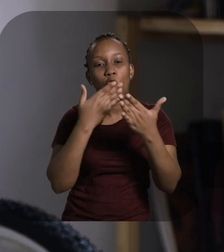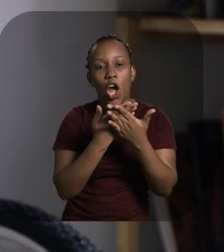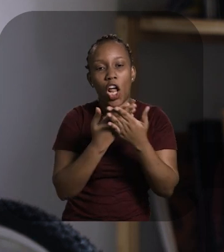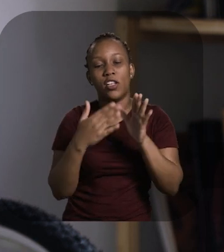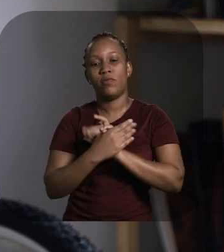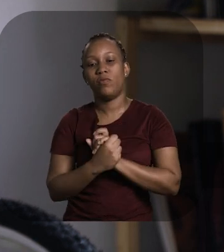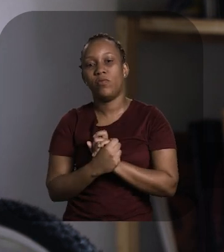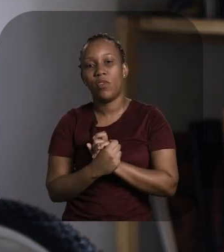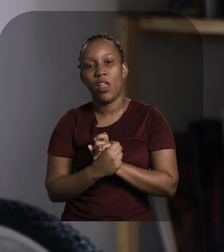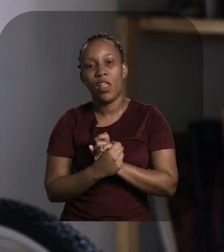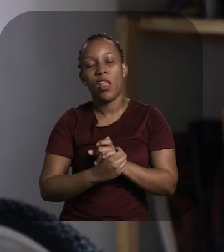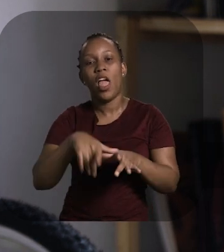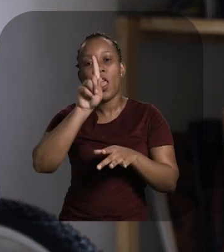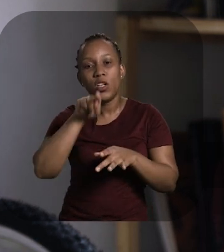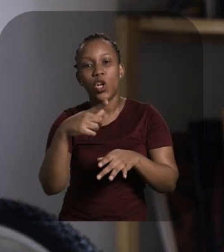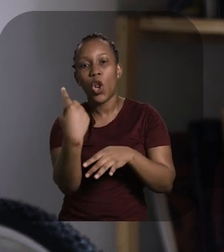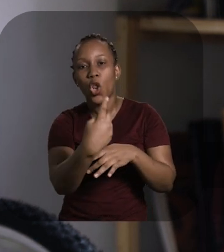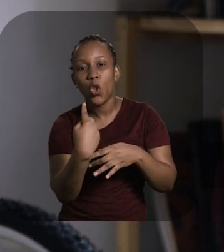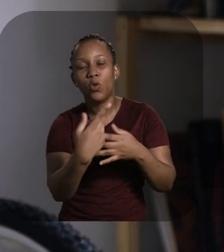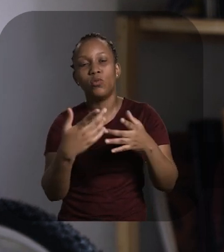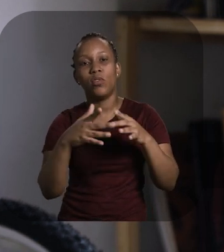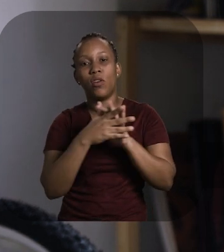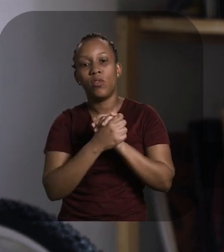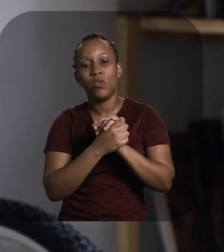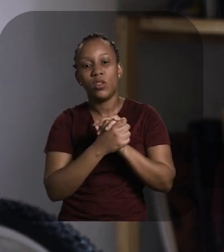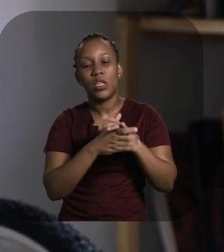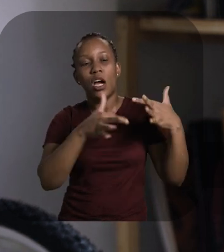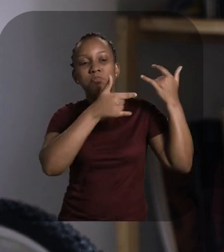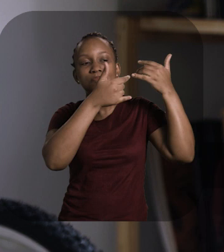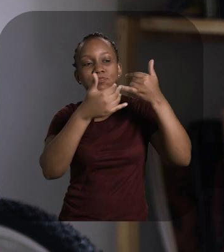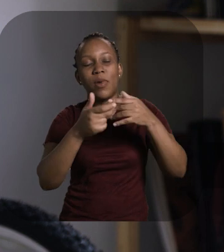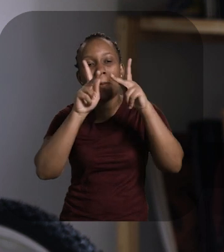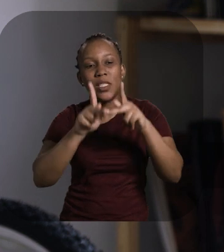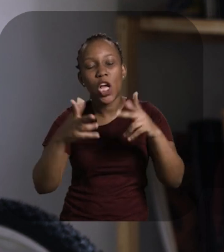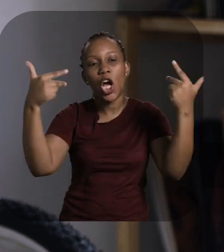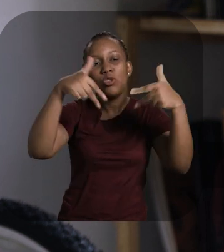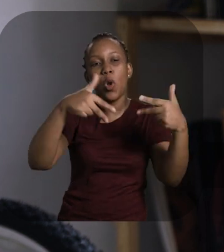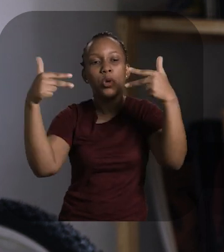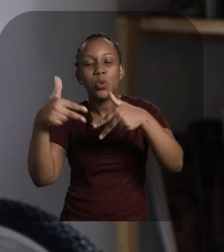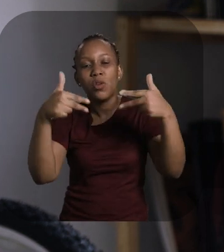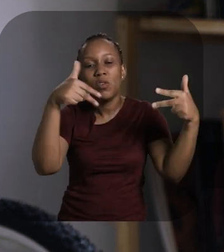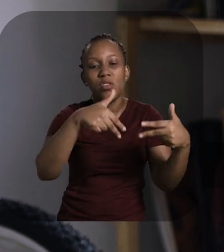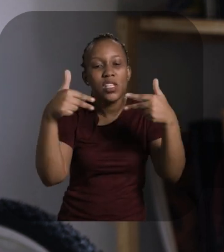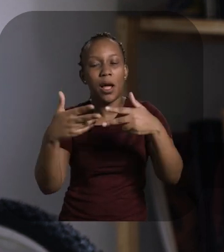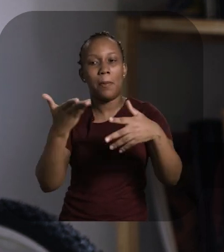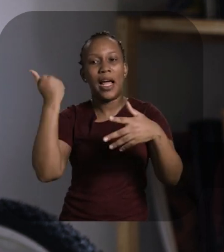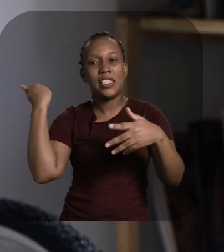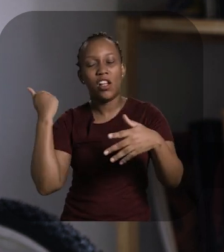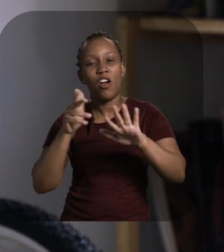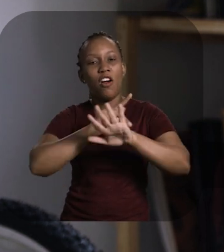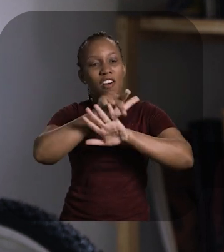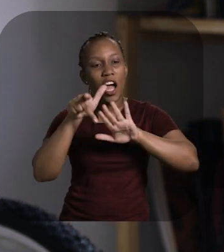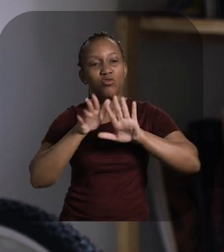para a escola. Então isso, sem dúvida, hoje se a gente for pegar o rastro dessas pessoas que estavam no Hip Hop Chama lá